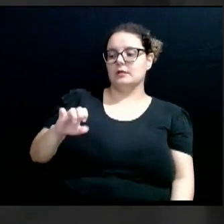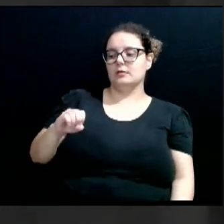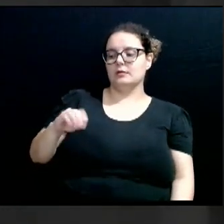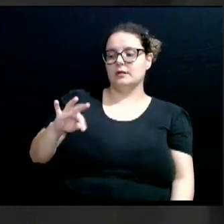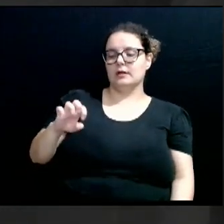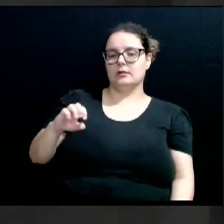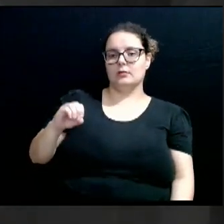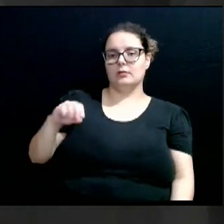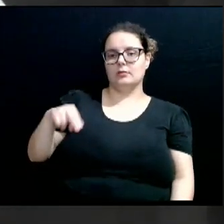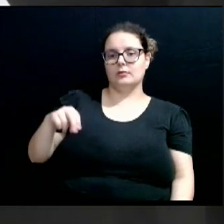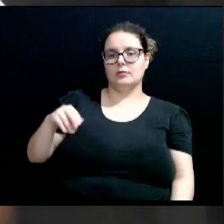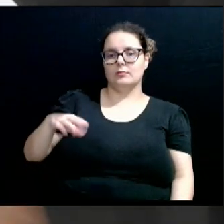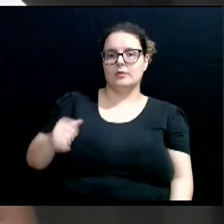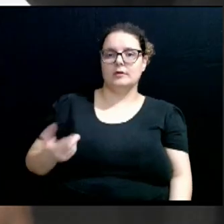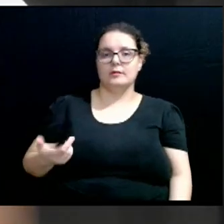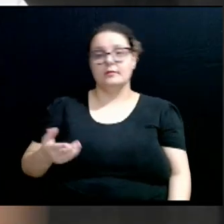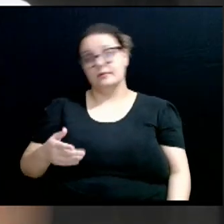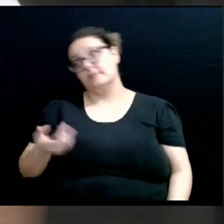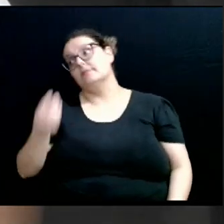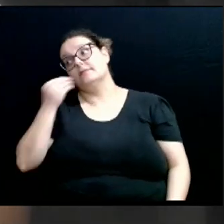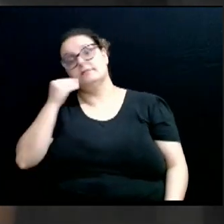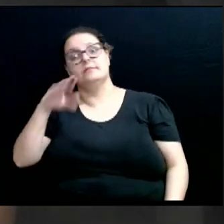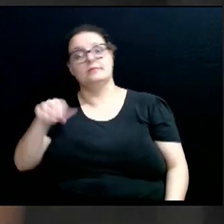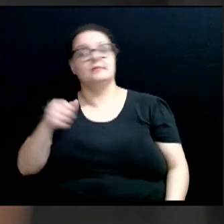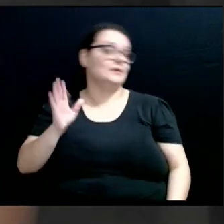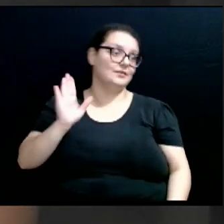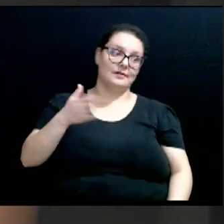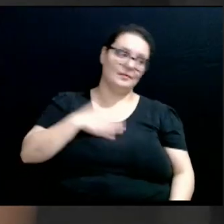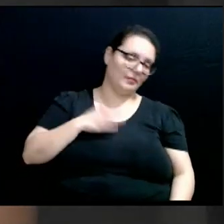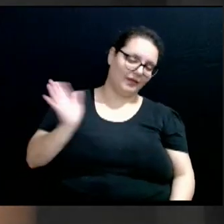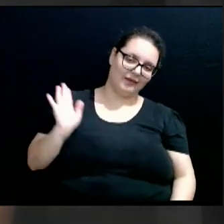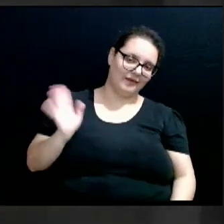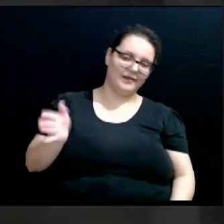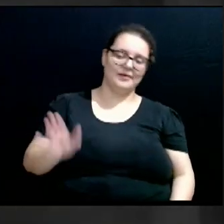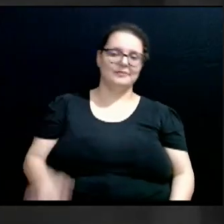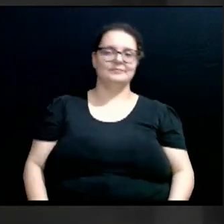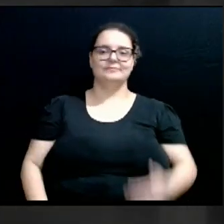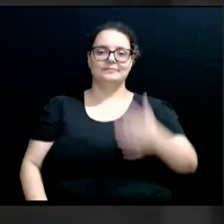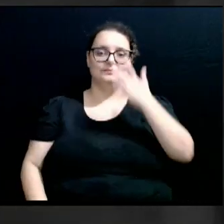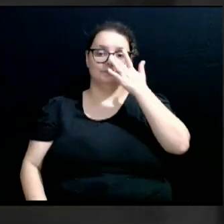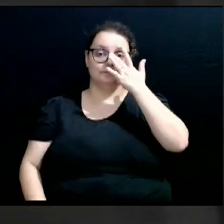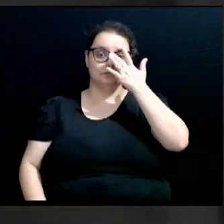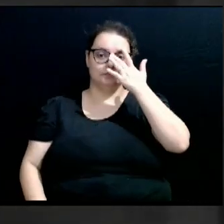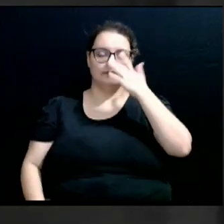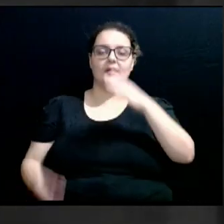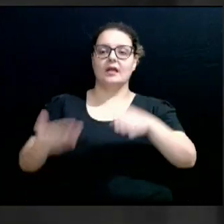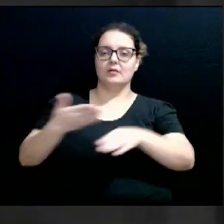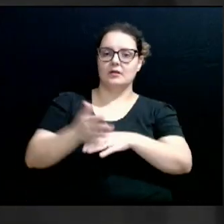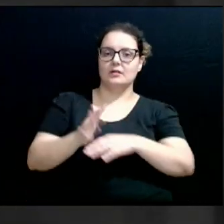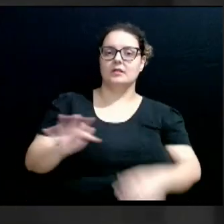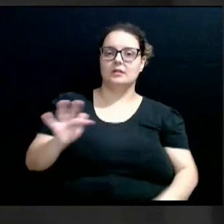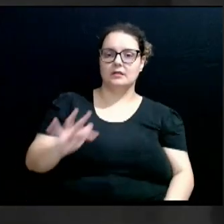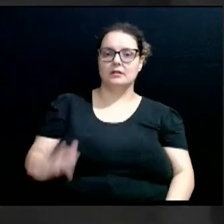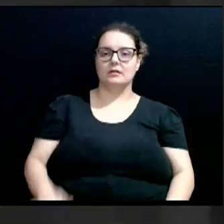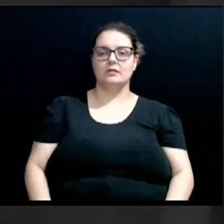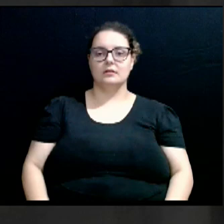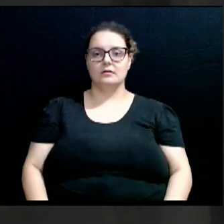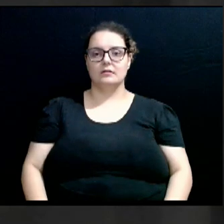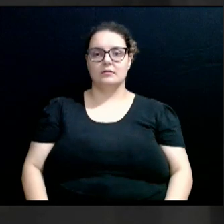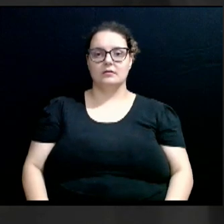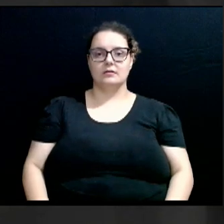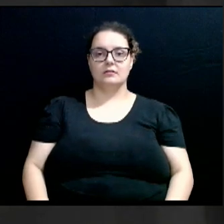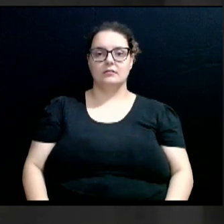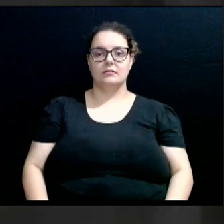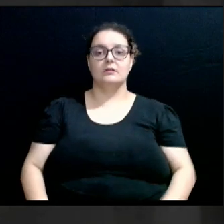pegar esse certificado que já é meu, né? E assim eu entrei na biblioteconomia e para chegar na prefeitura